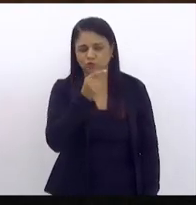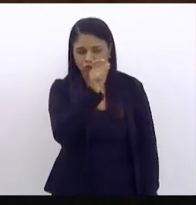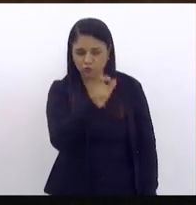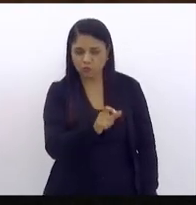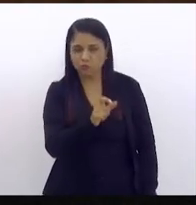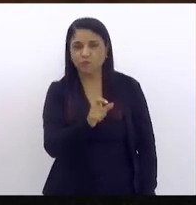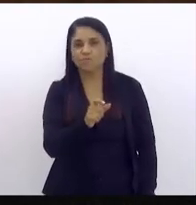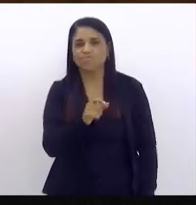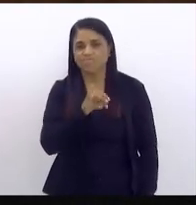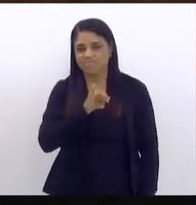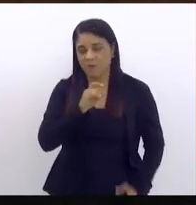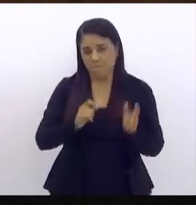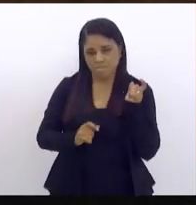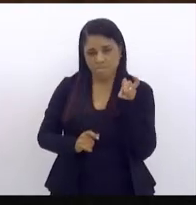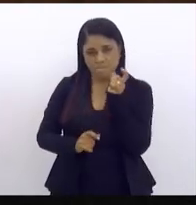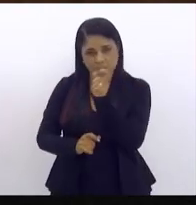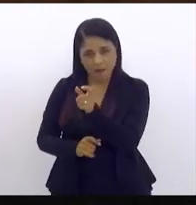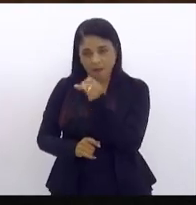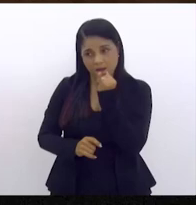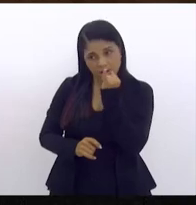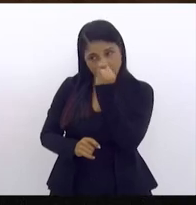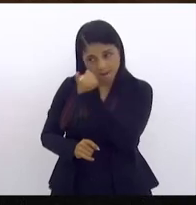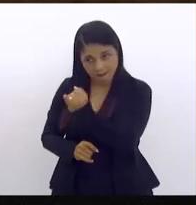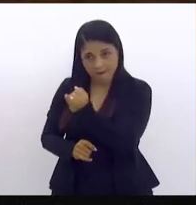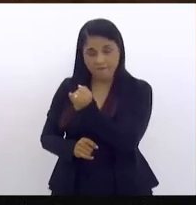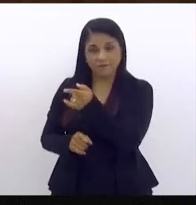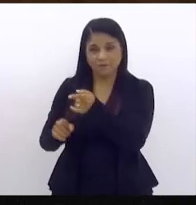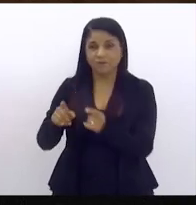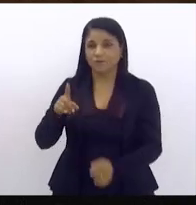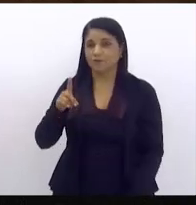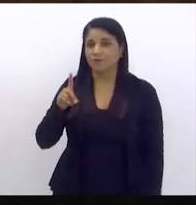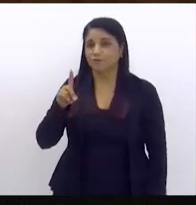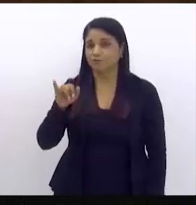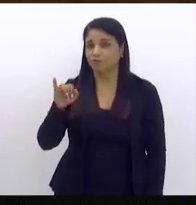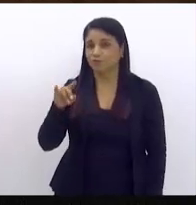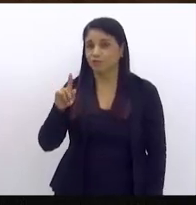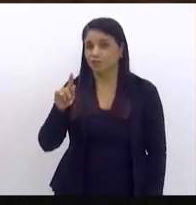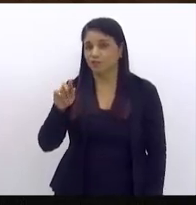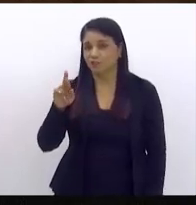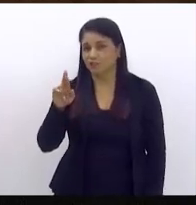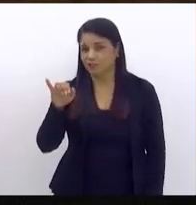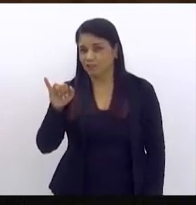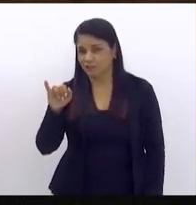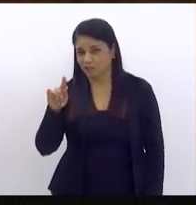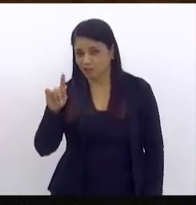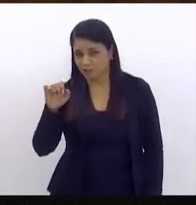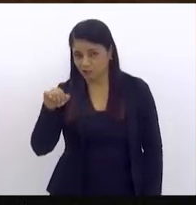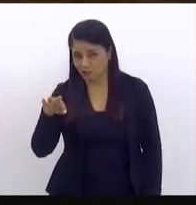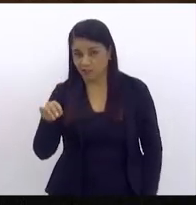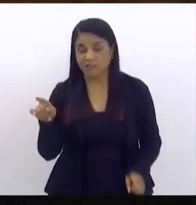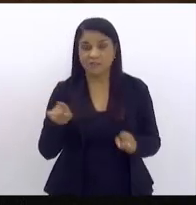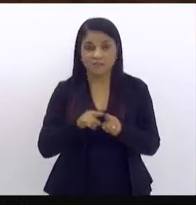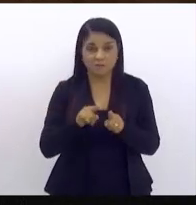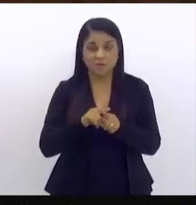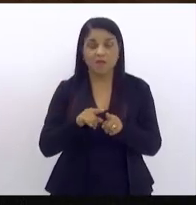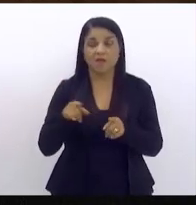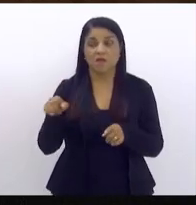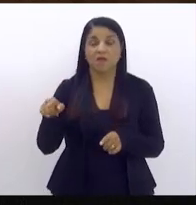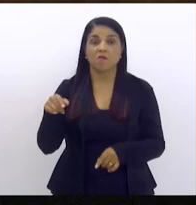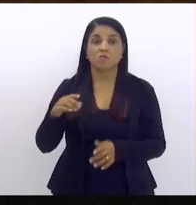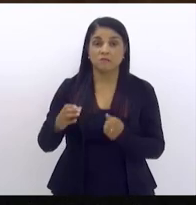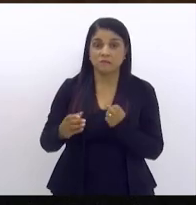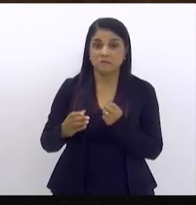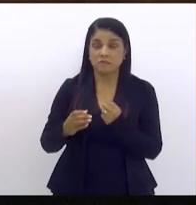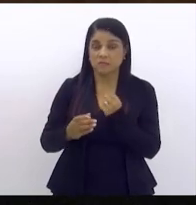torcedor, foi muito agredido também pelo segurança do